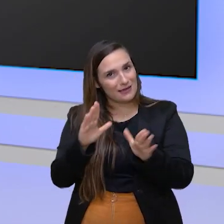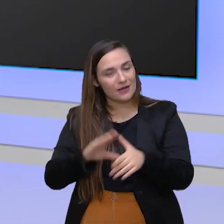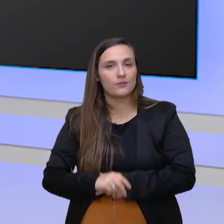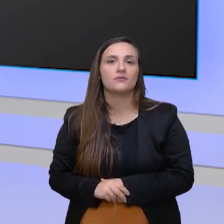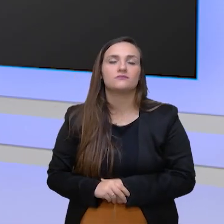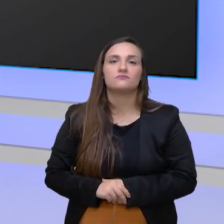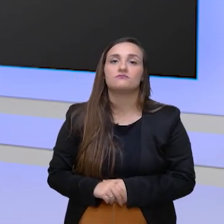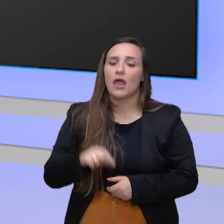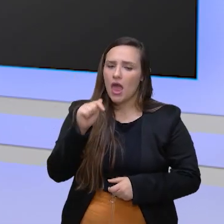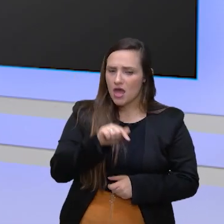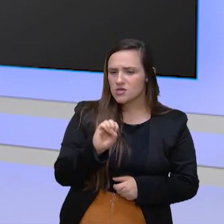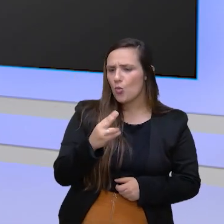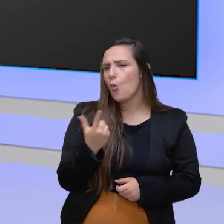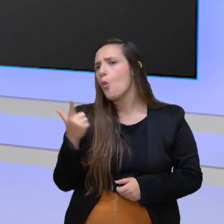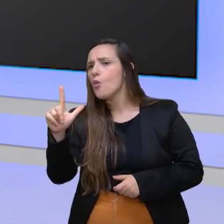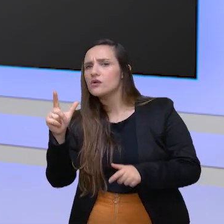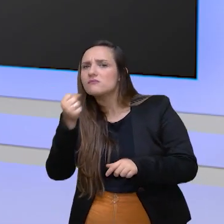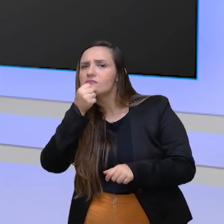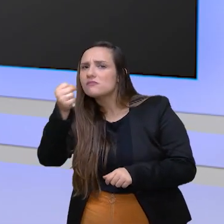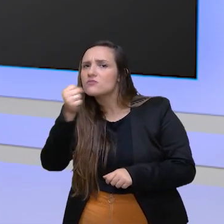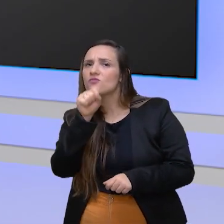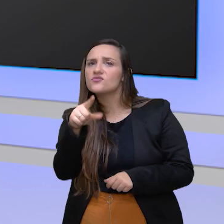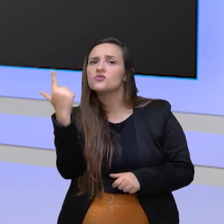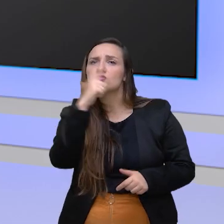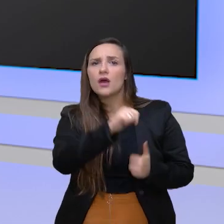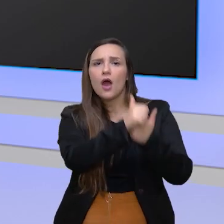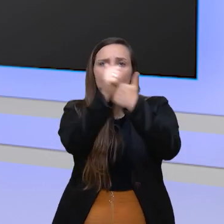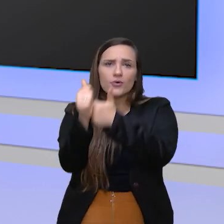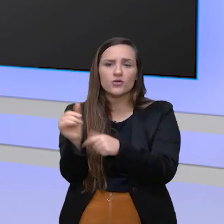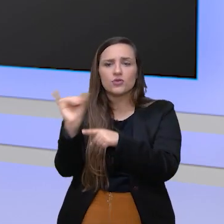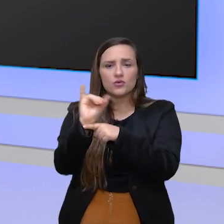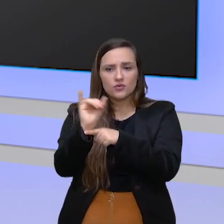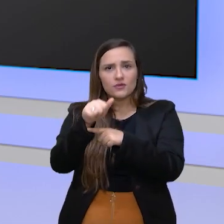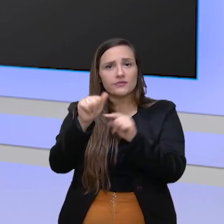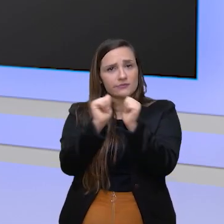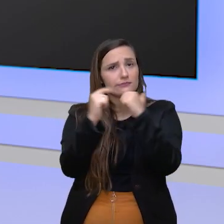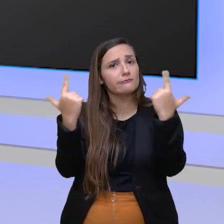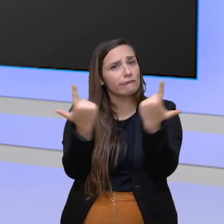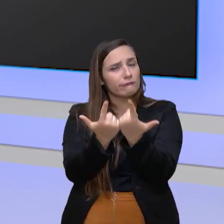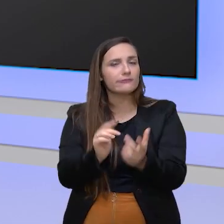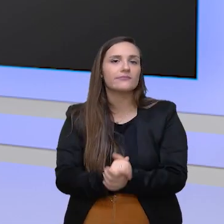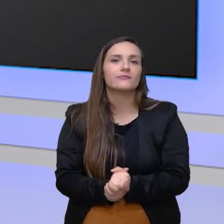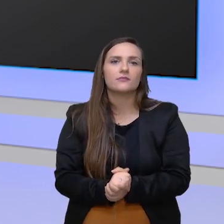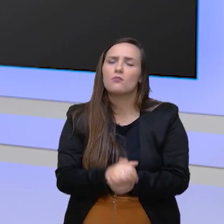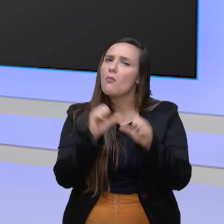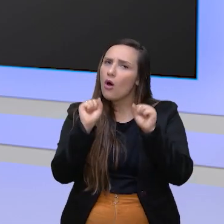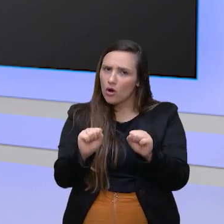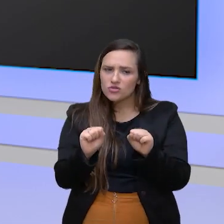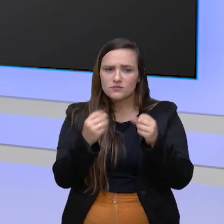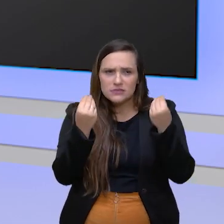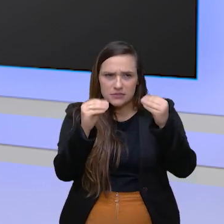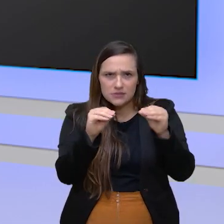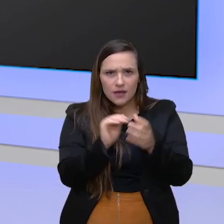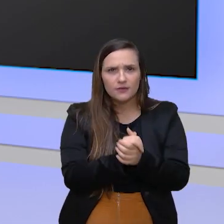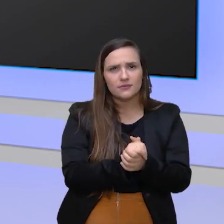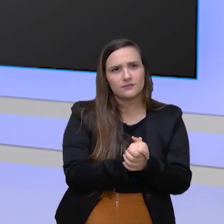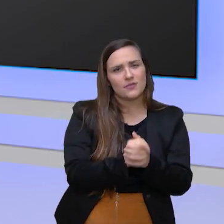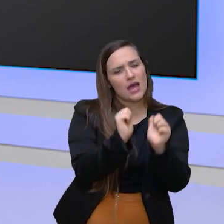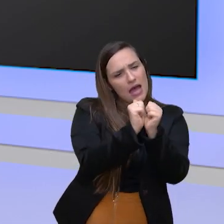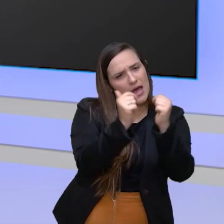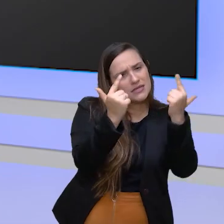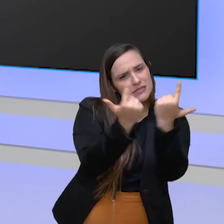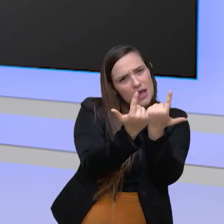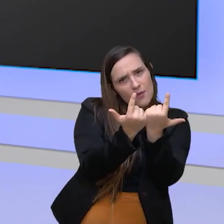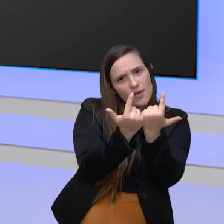junho, fica por aqui. Essas e outras reportagens você confere no YouTube da Casa de Leis. Basta pesquisar